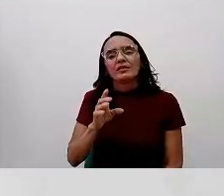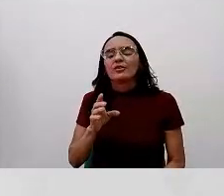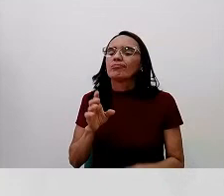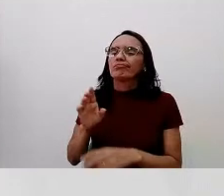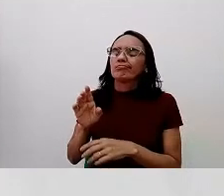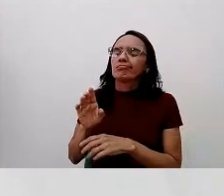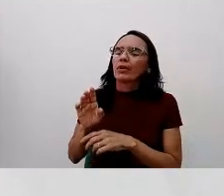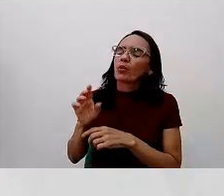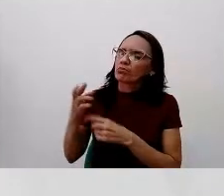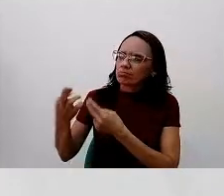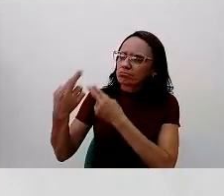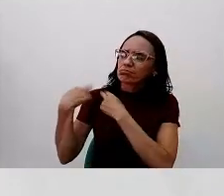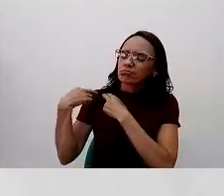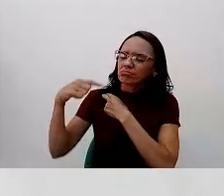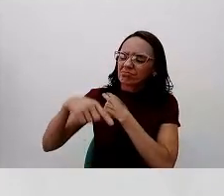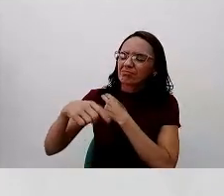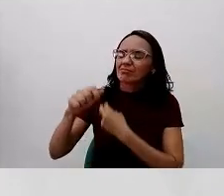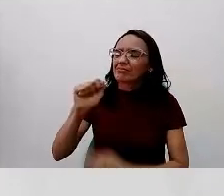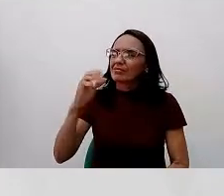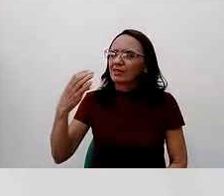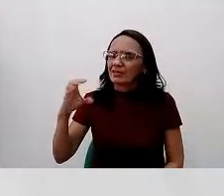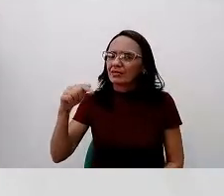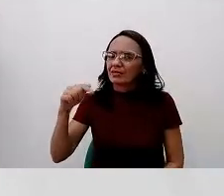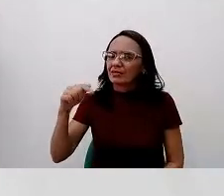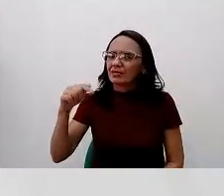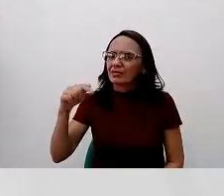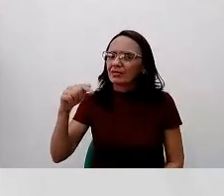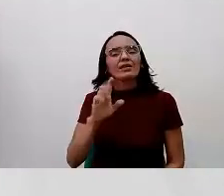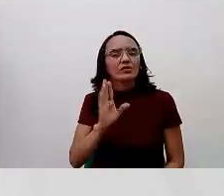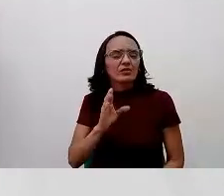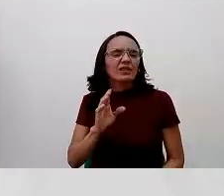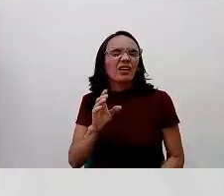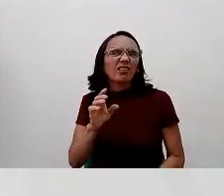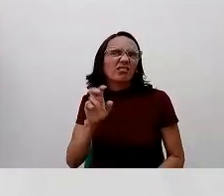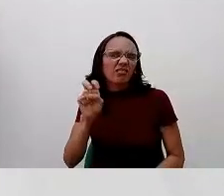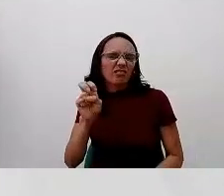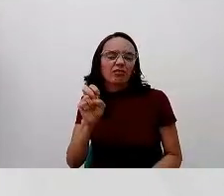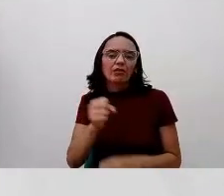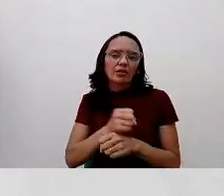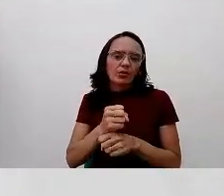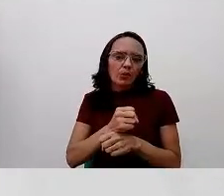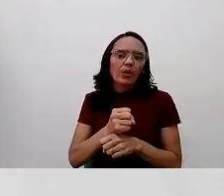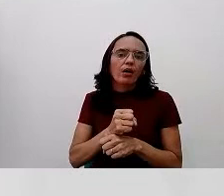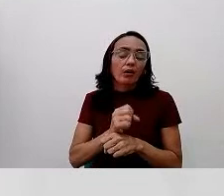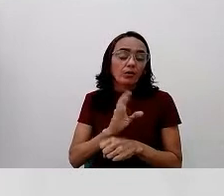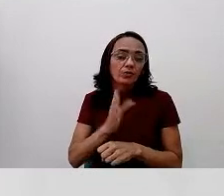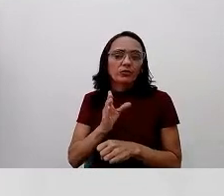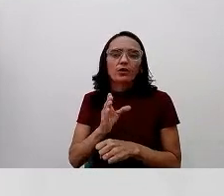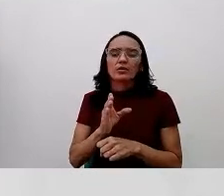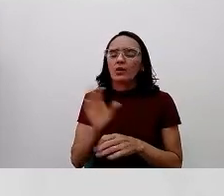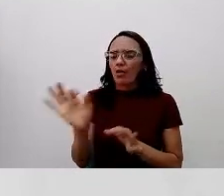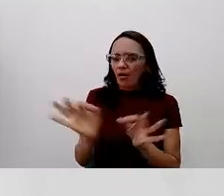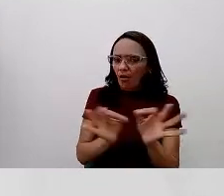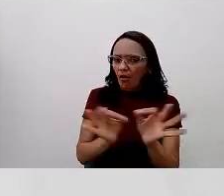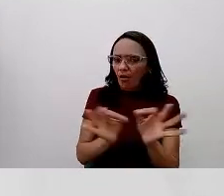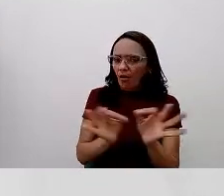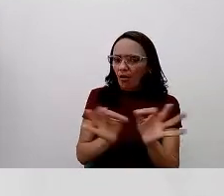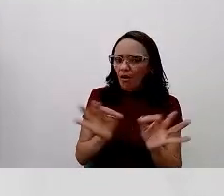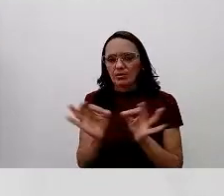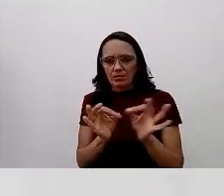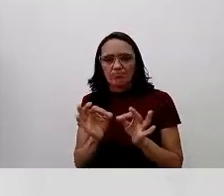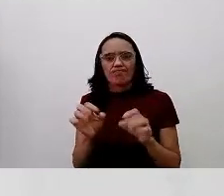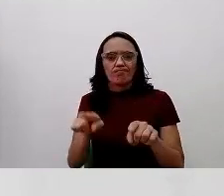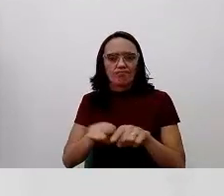menos 5 anos, né, que tenho essa missão, né, de gerenciar, não vou dizer organizar, porque quem organiza é o Campus da Ceilândia com todos